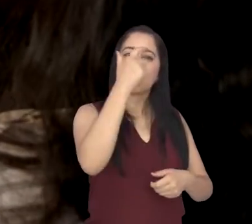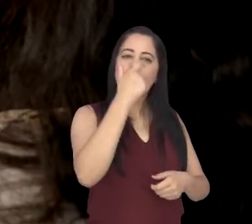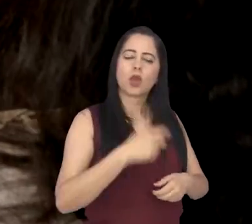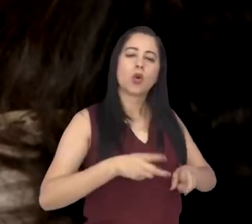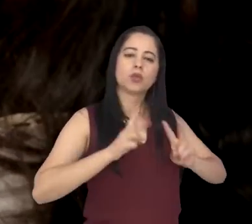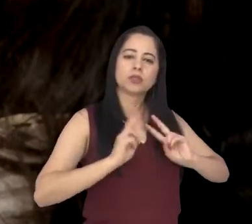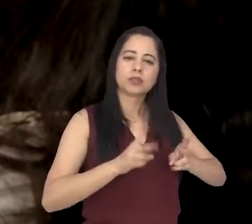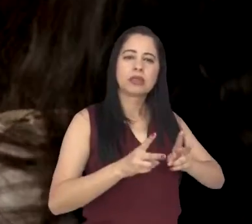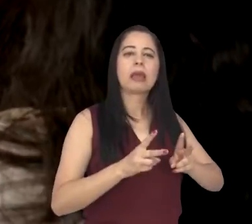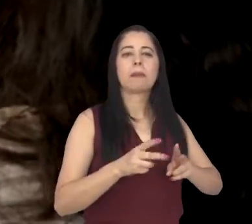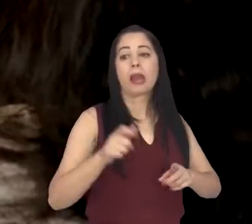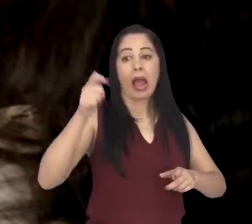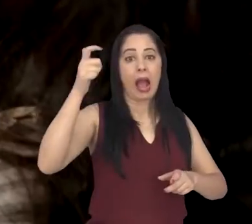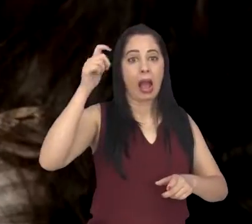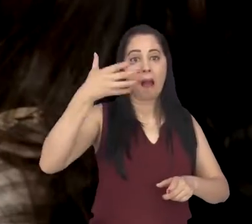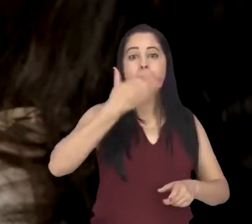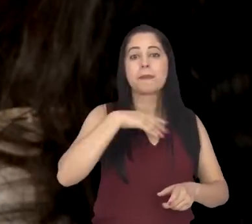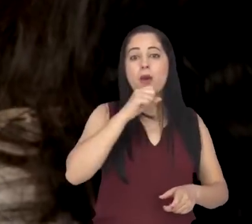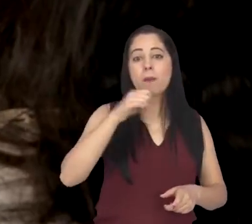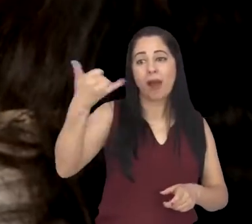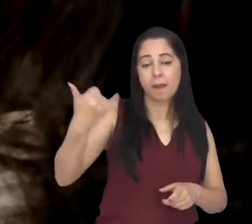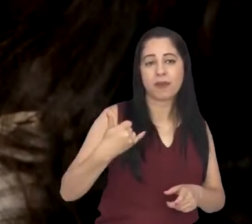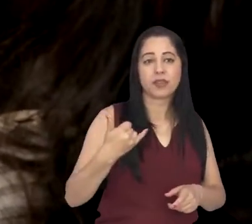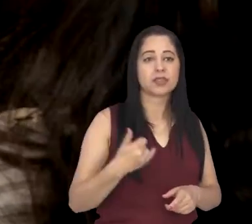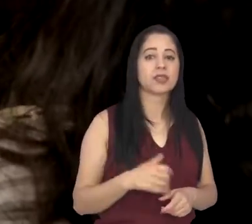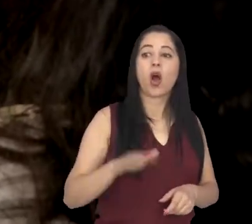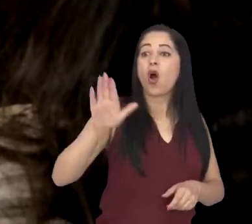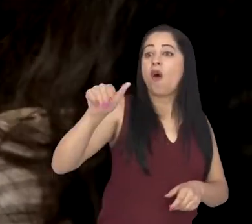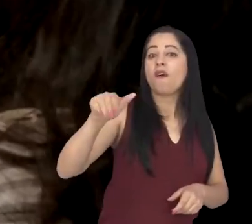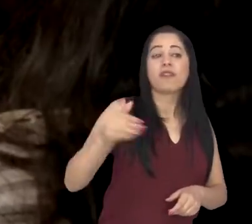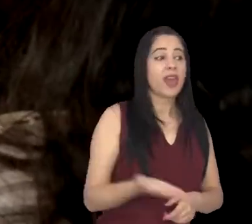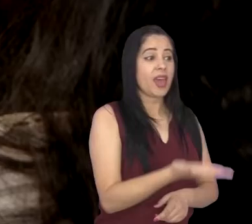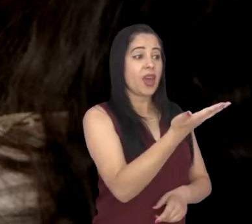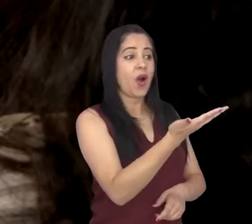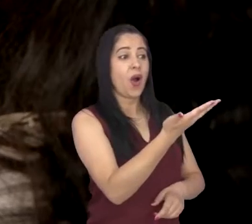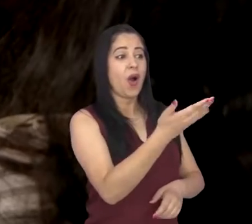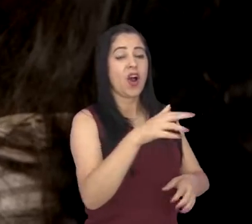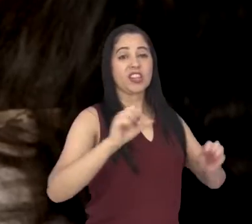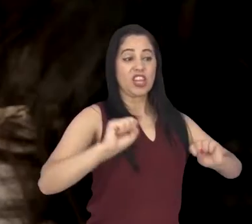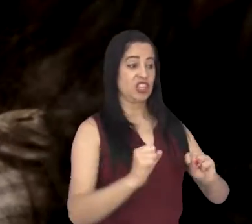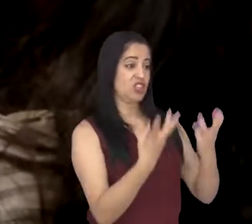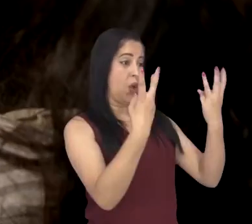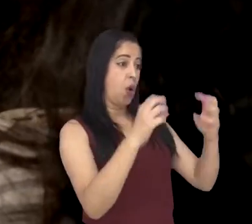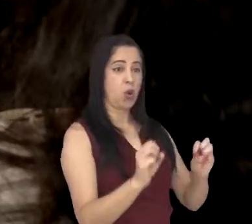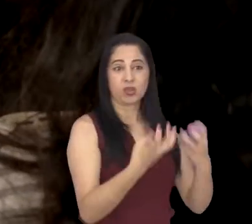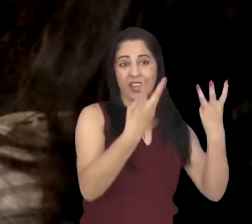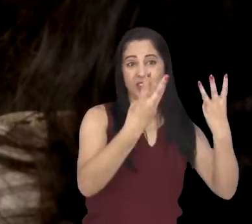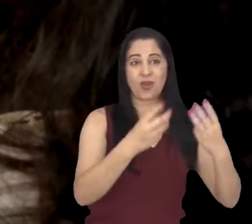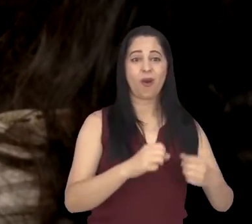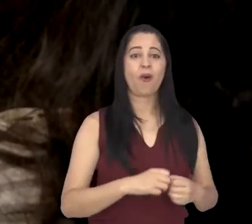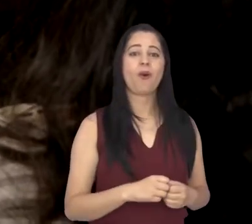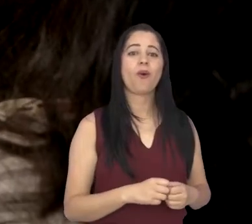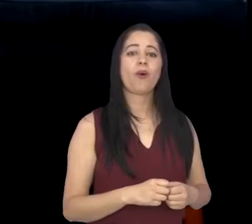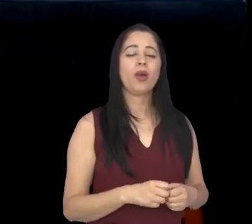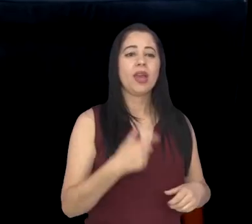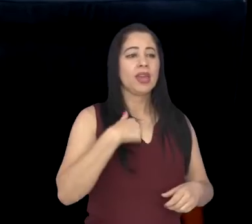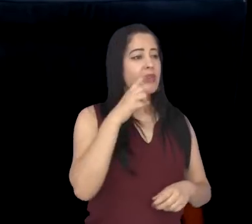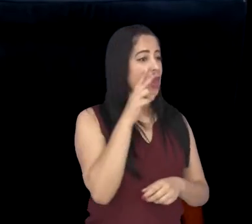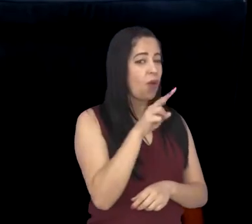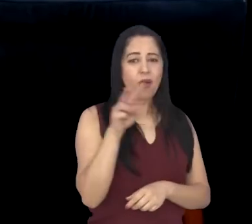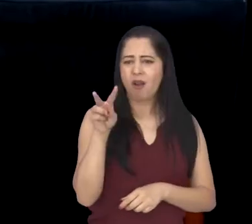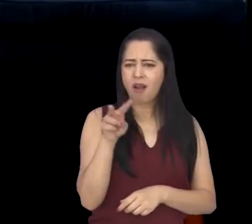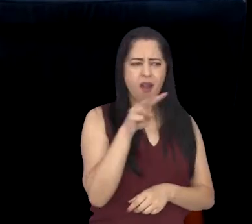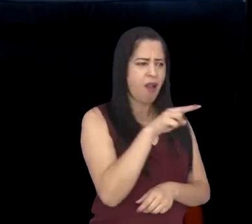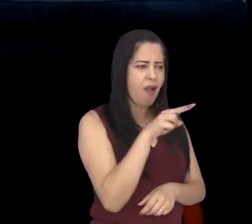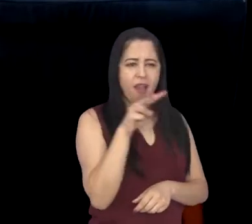que ele falava, olha, o Caetano, Sara, vem ver, o Jair Rodrigues cantando Disparada, do Vandré, né? Então essas coisas também começaram